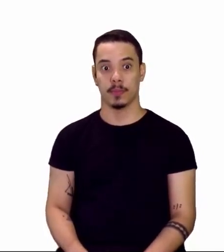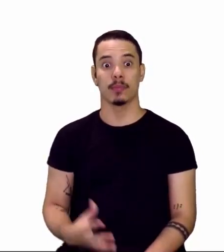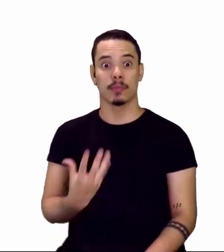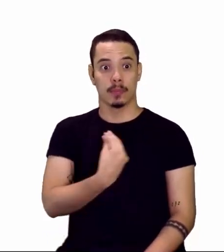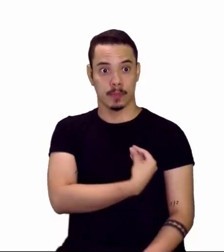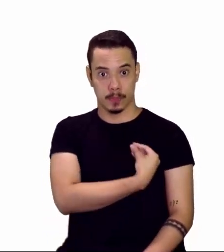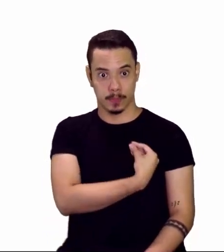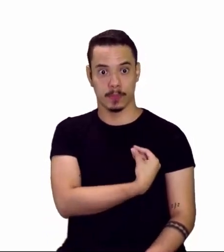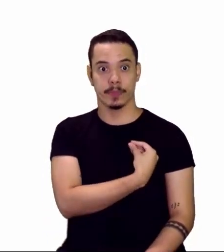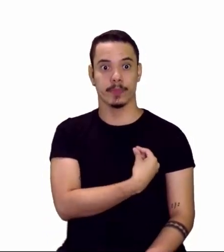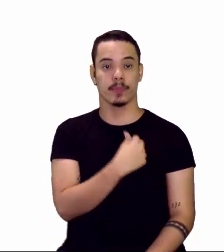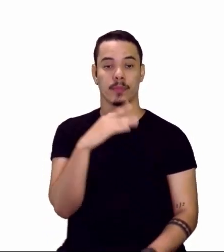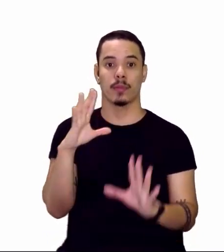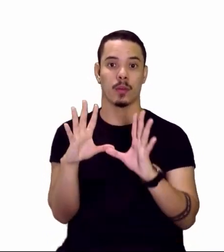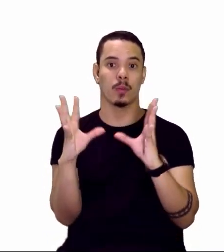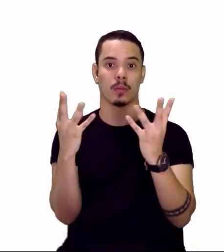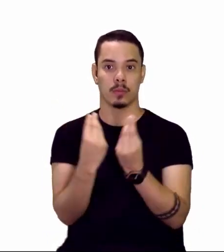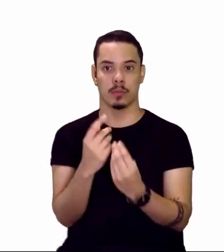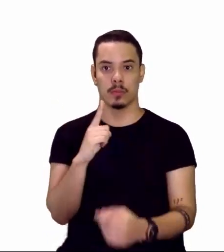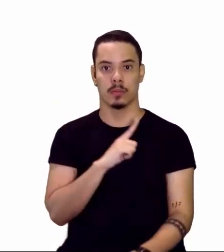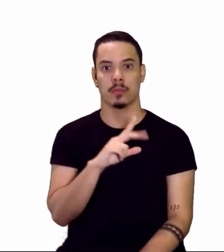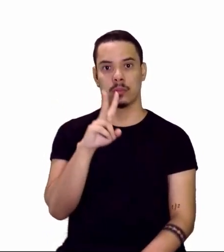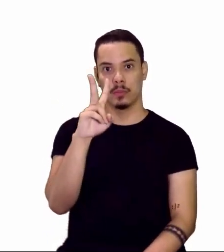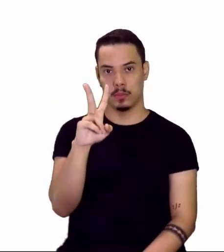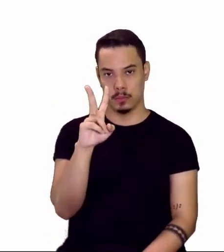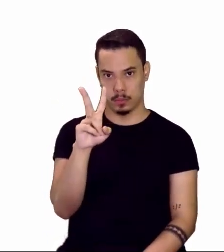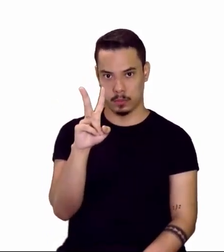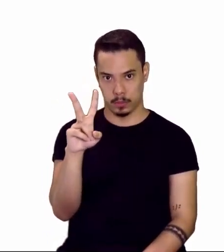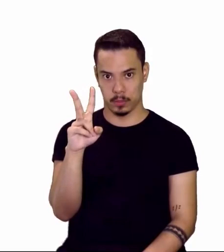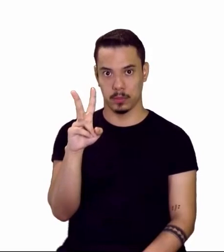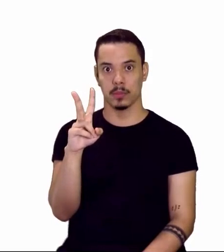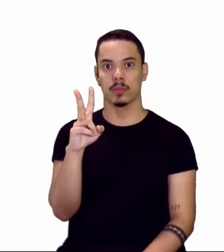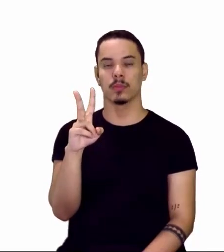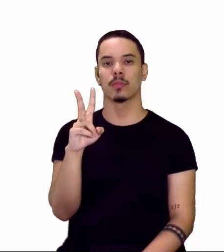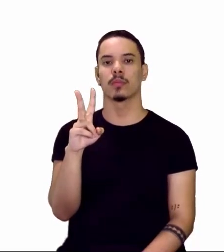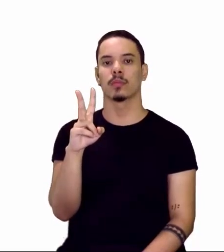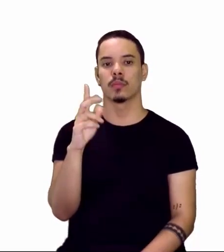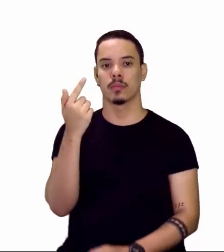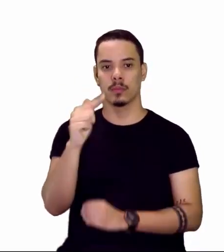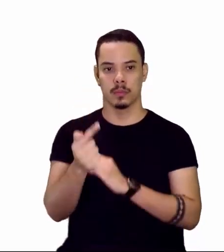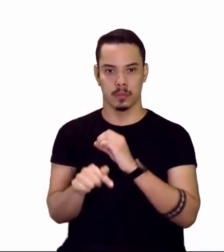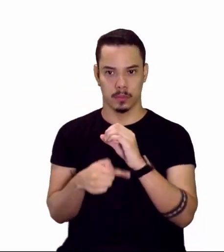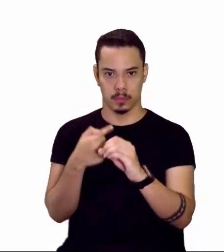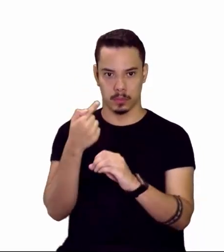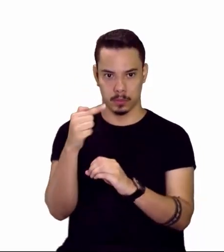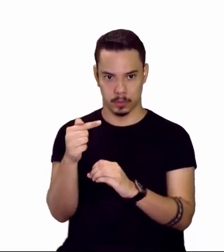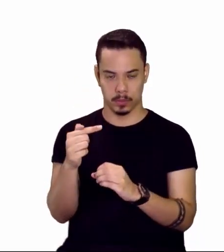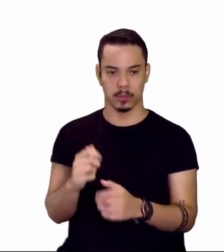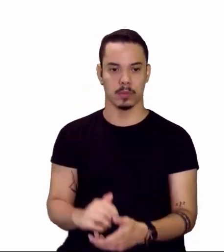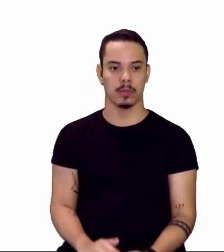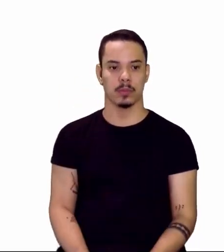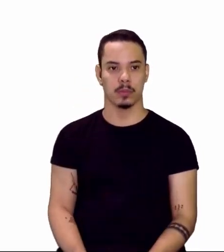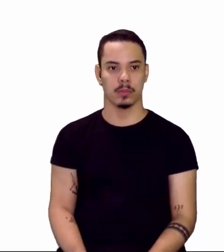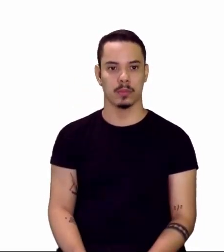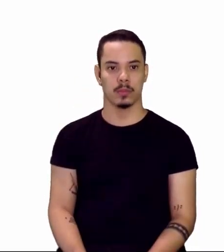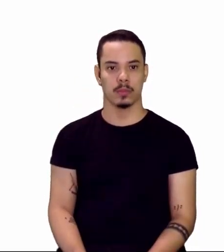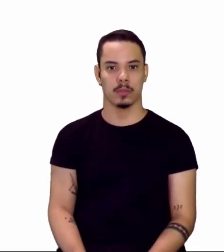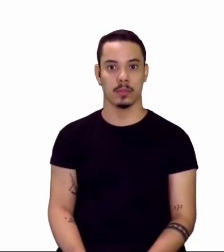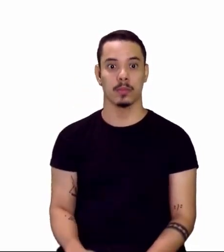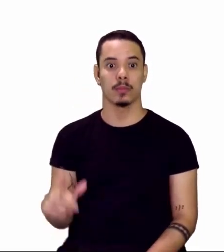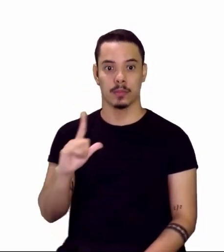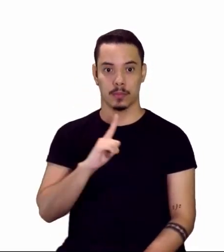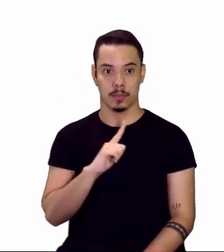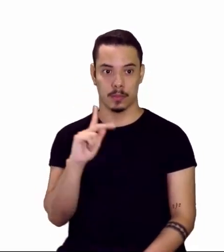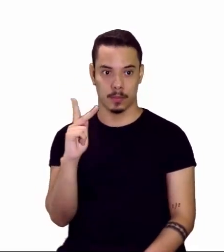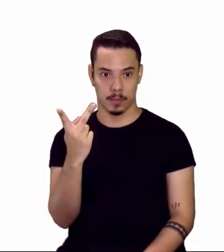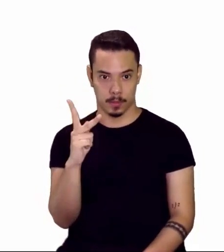Existe aqui moléculas com dois átomos. Aqui não existe um átomo central. O hidrogênio